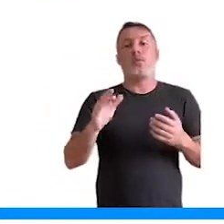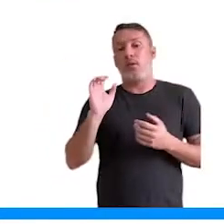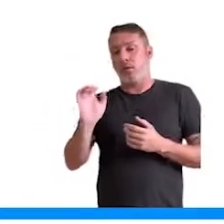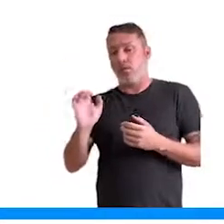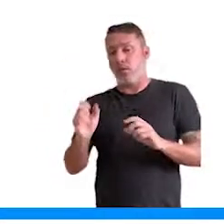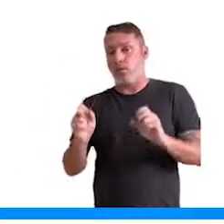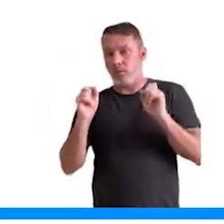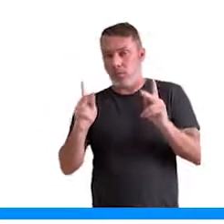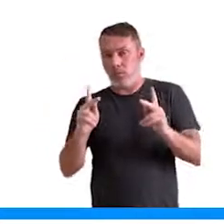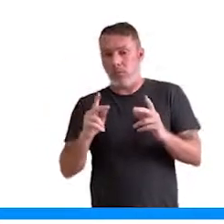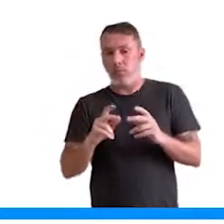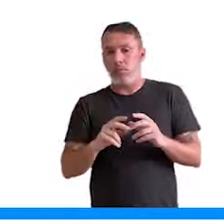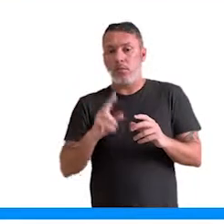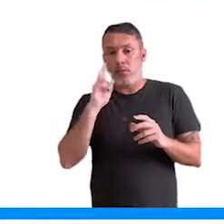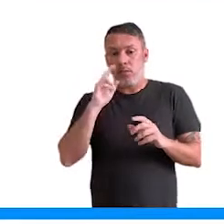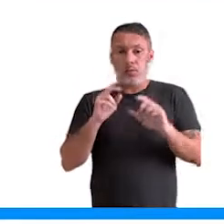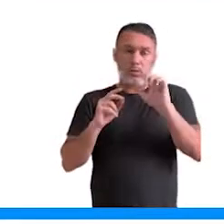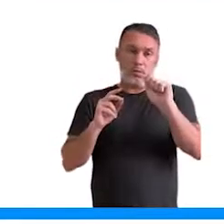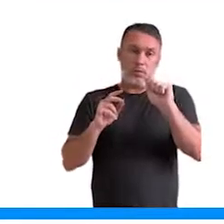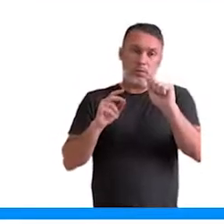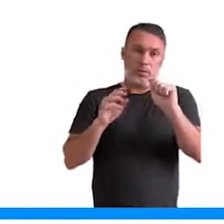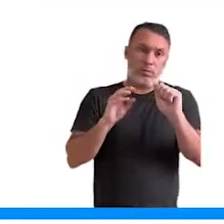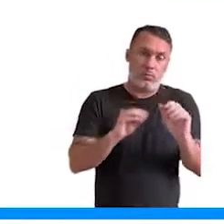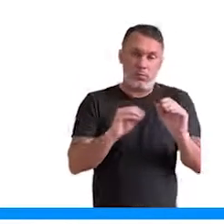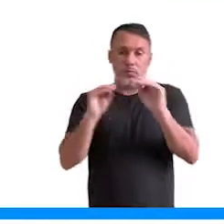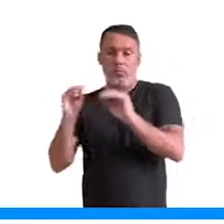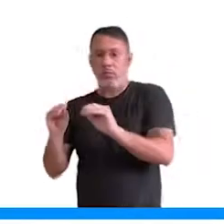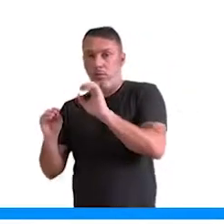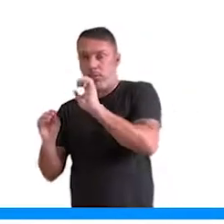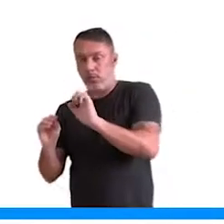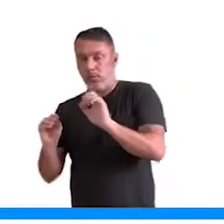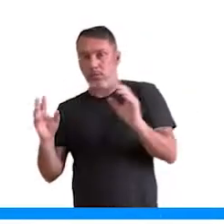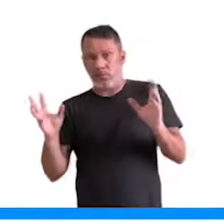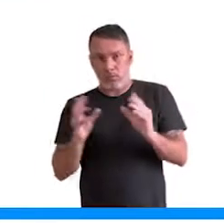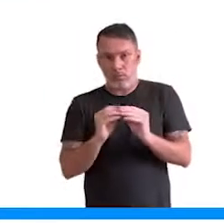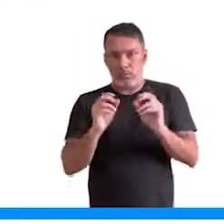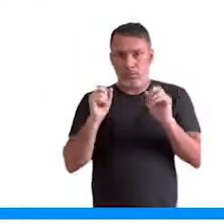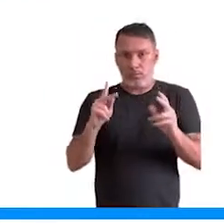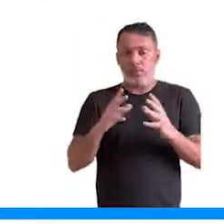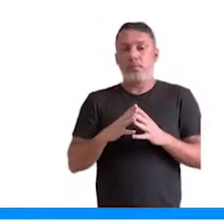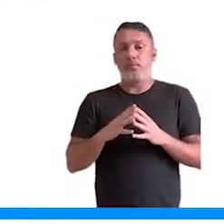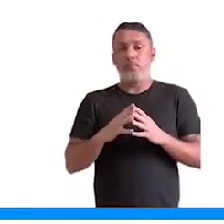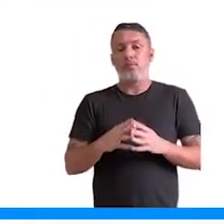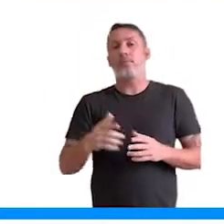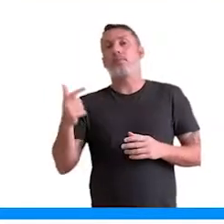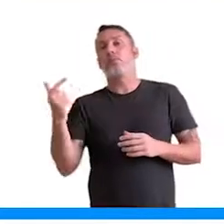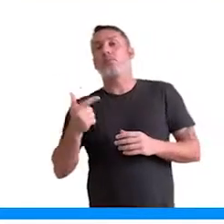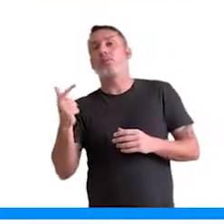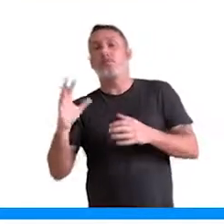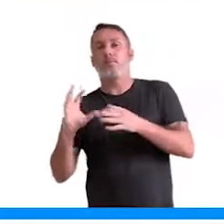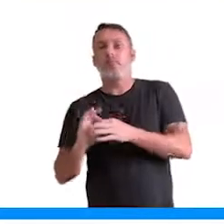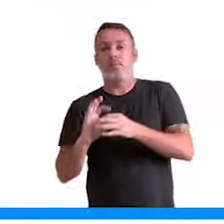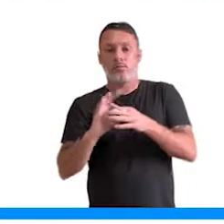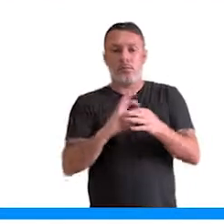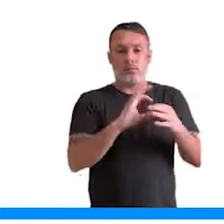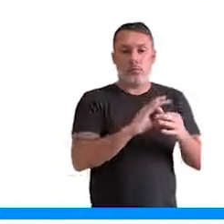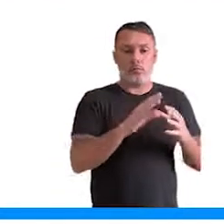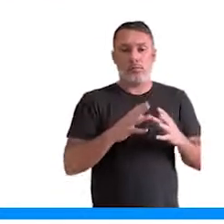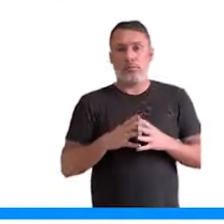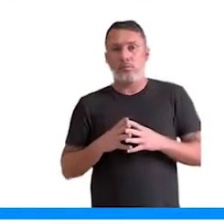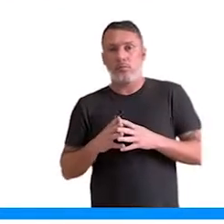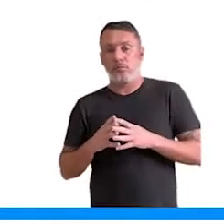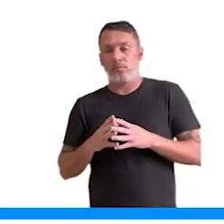ele vai para E, bien? Então, de A passa para E. Bueno, vamos ver da segunda conjugação.